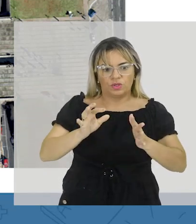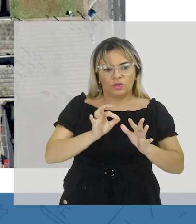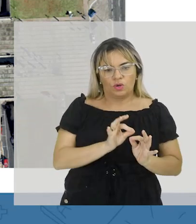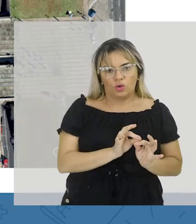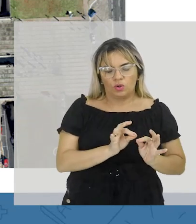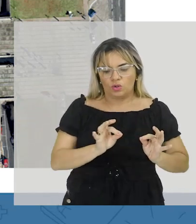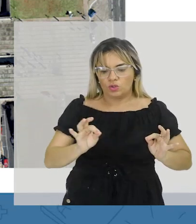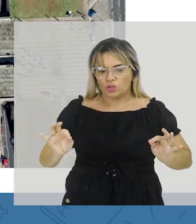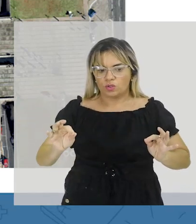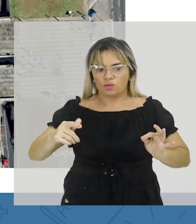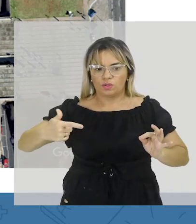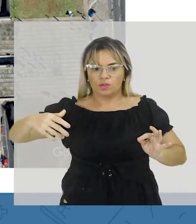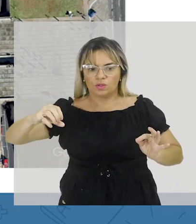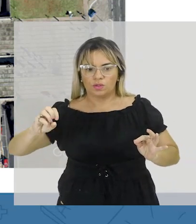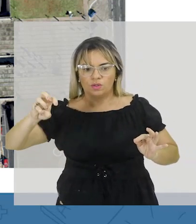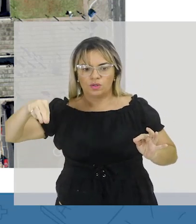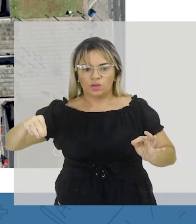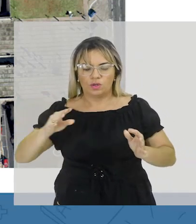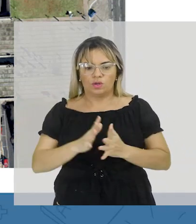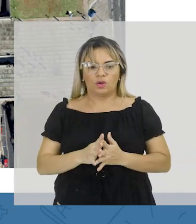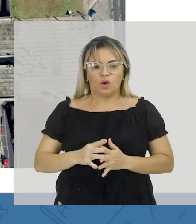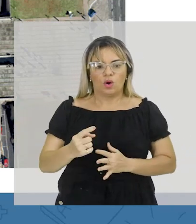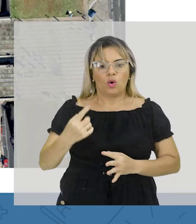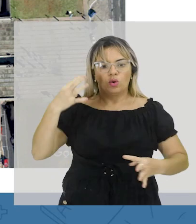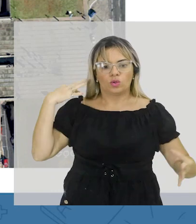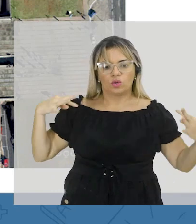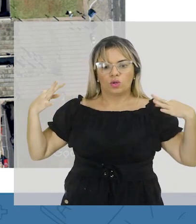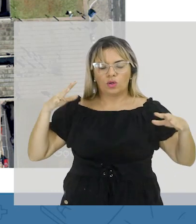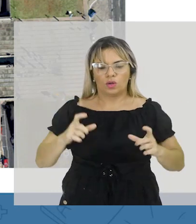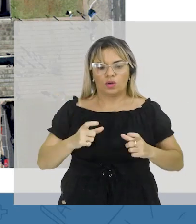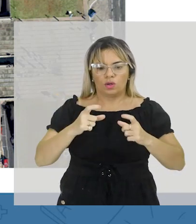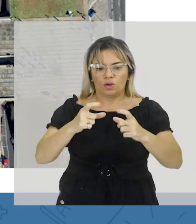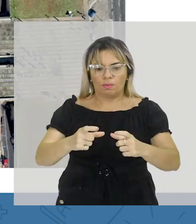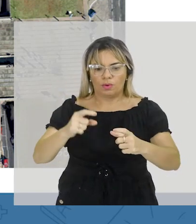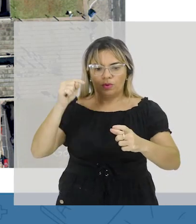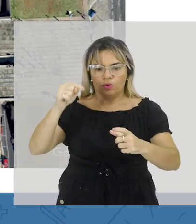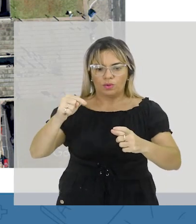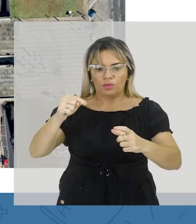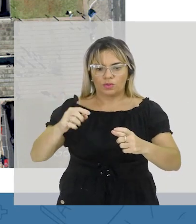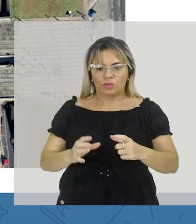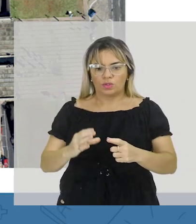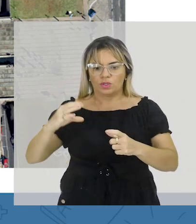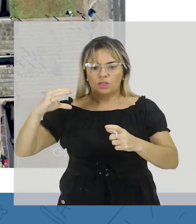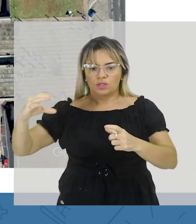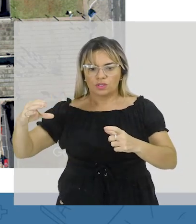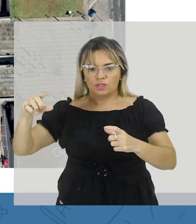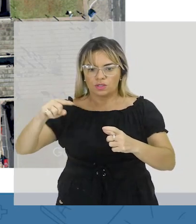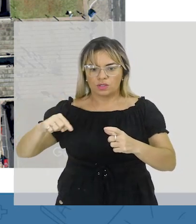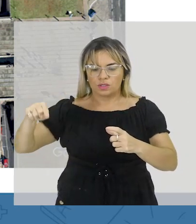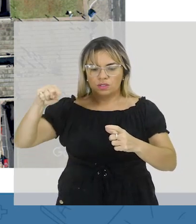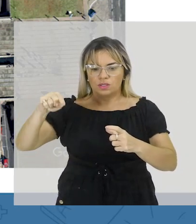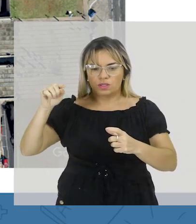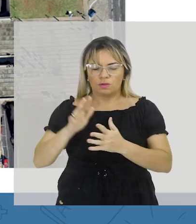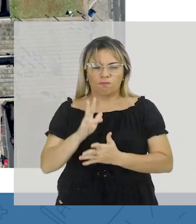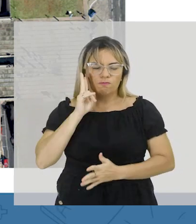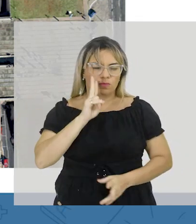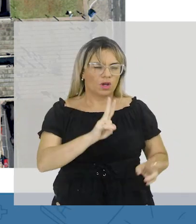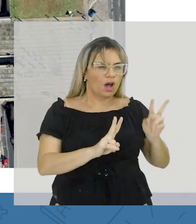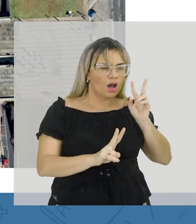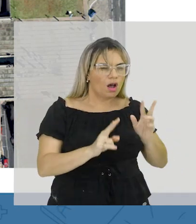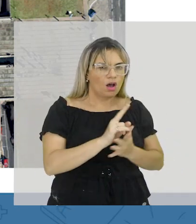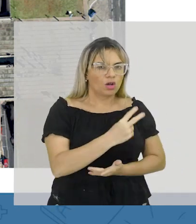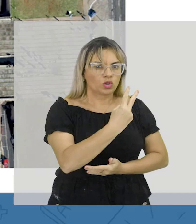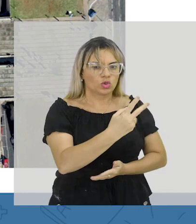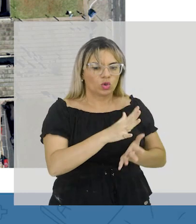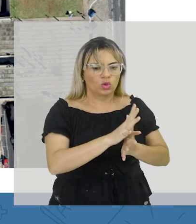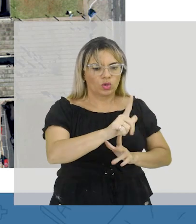ponto C observa dois trabalhadores nos pontos A e B, uma distância retilínea a X metros de distância de cada